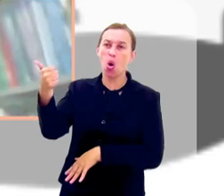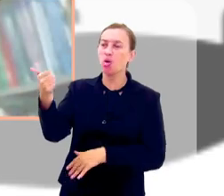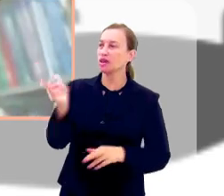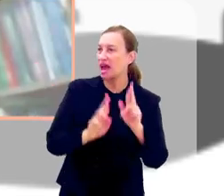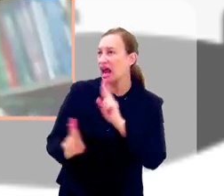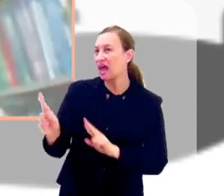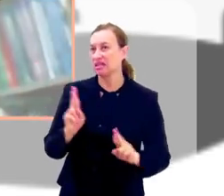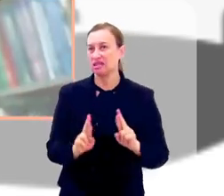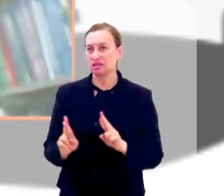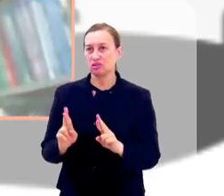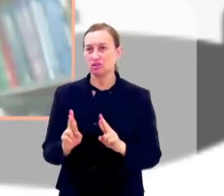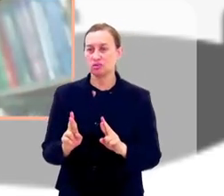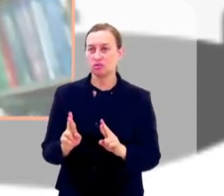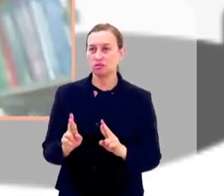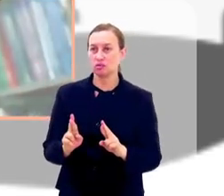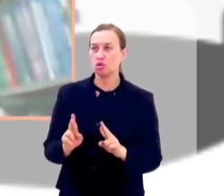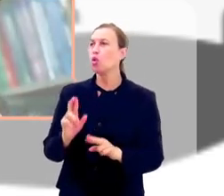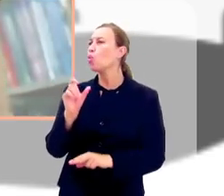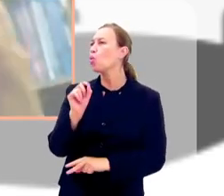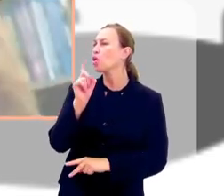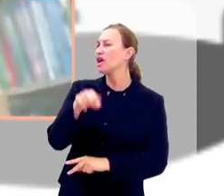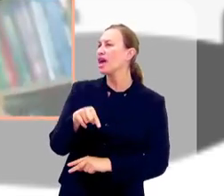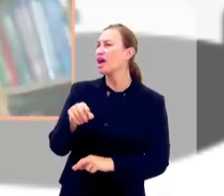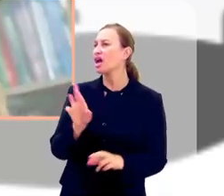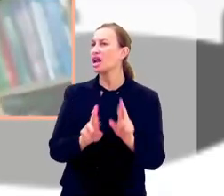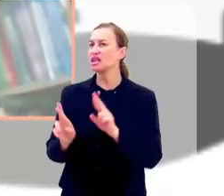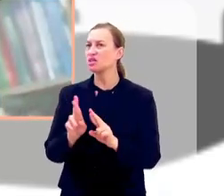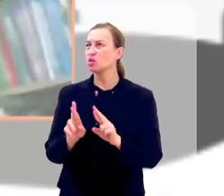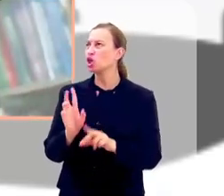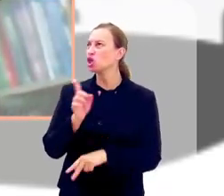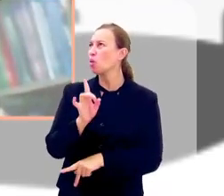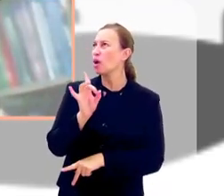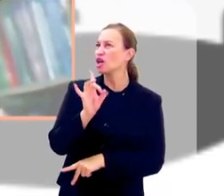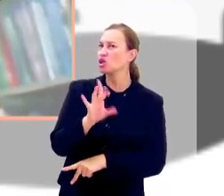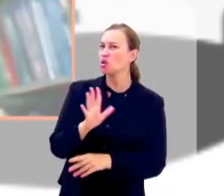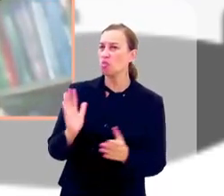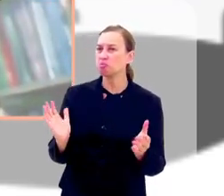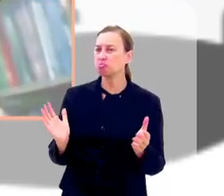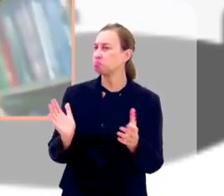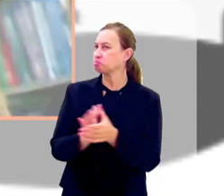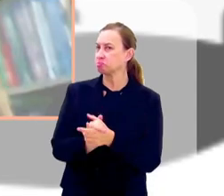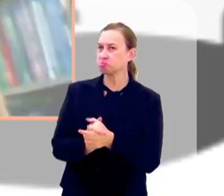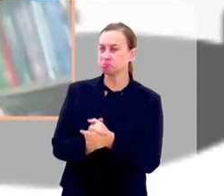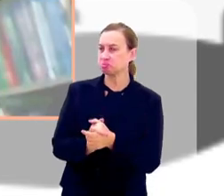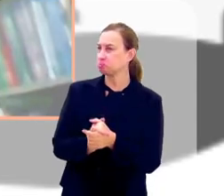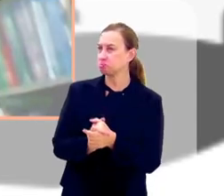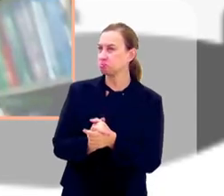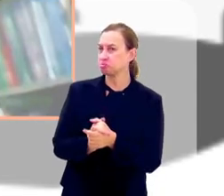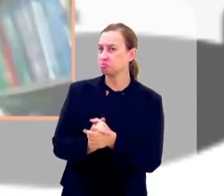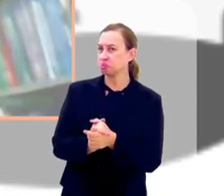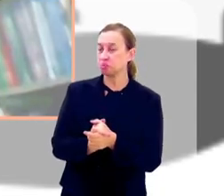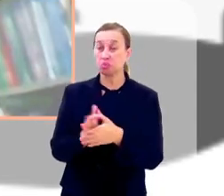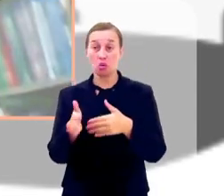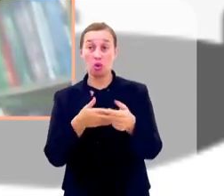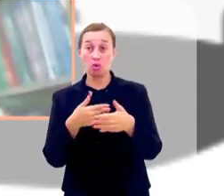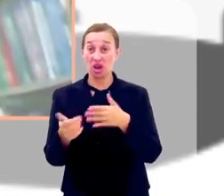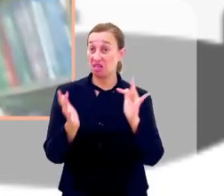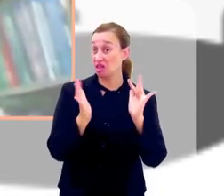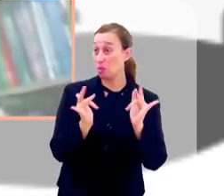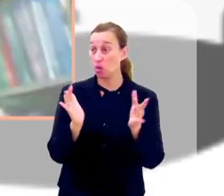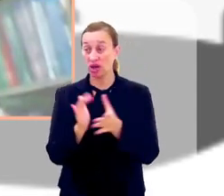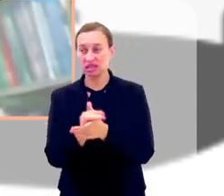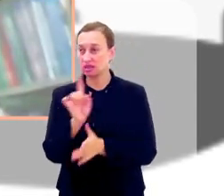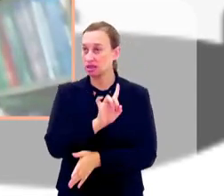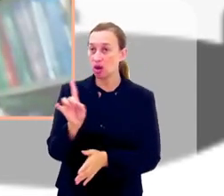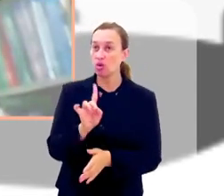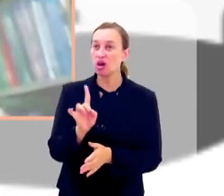melhores relacionamentos. E o que são relacionamentos? Não é relacionamento conjugal, marital, seja ele qual